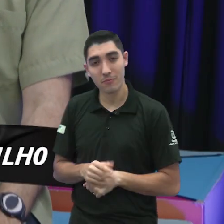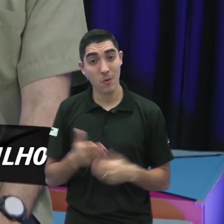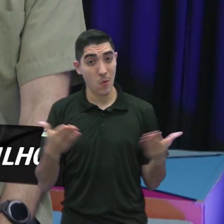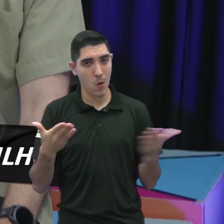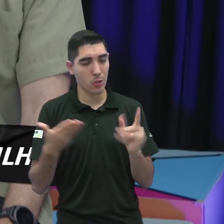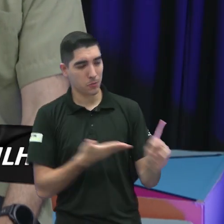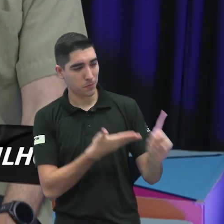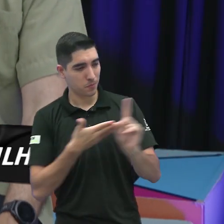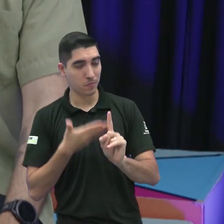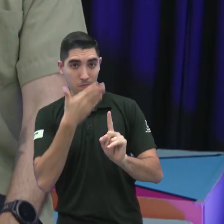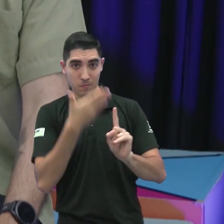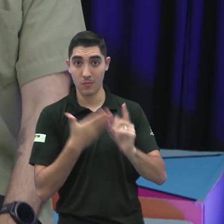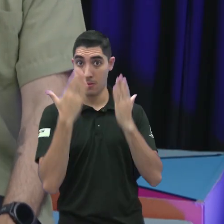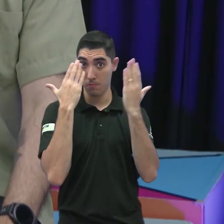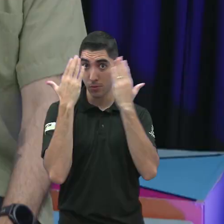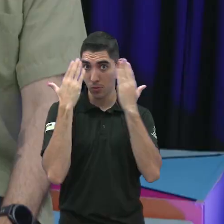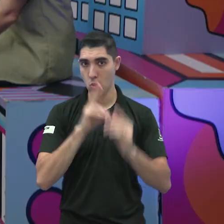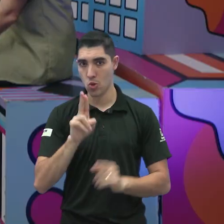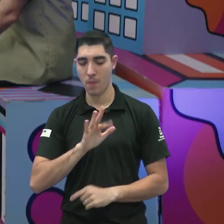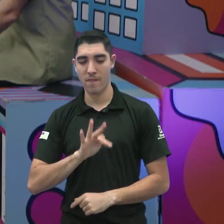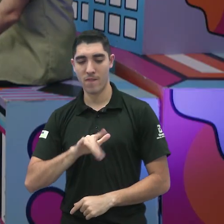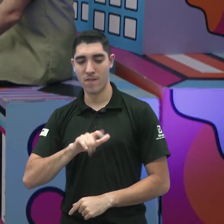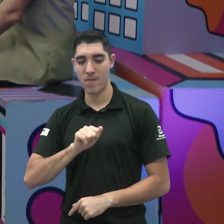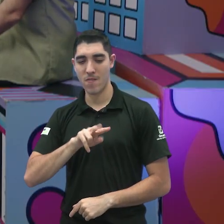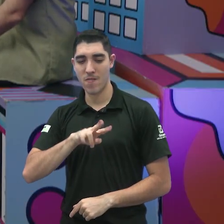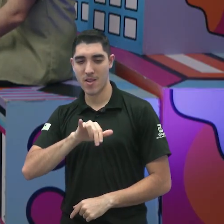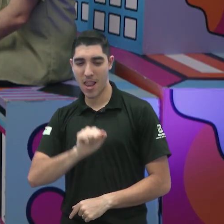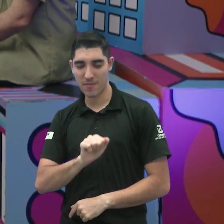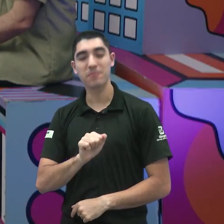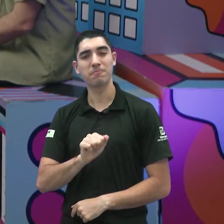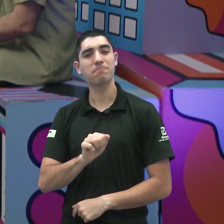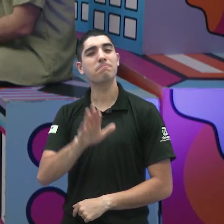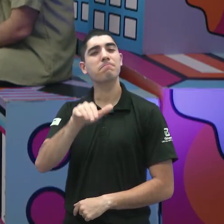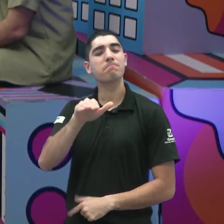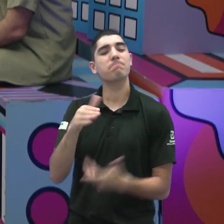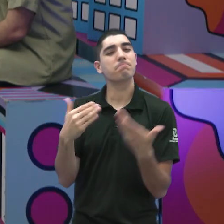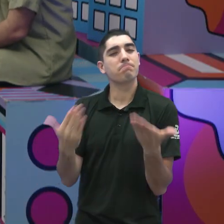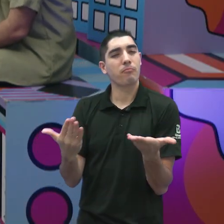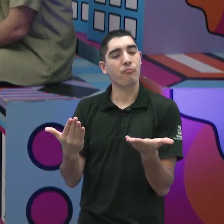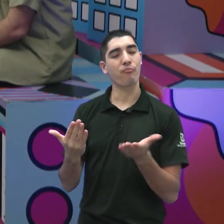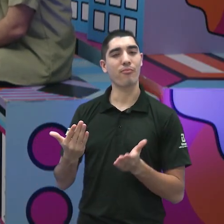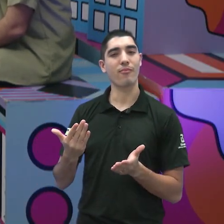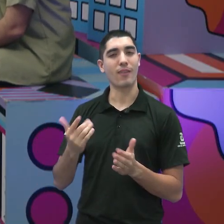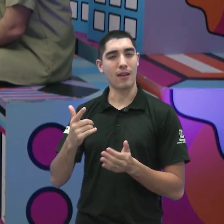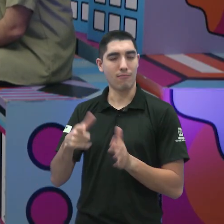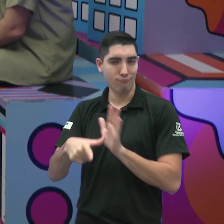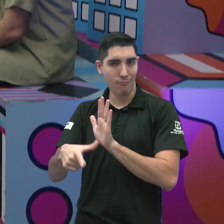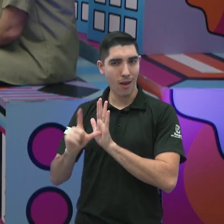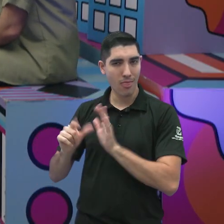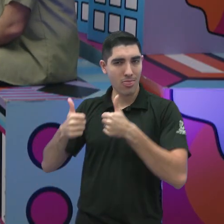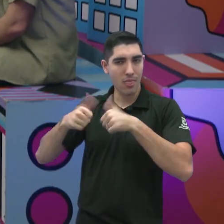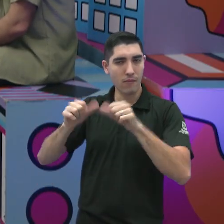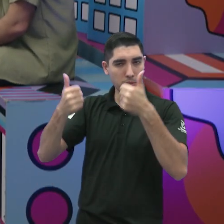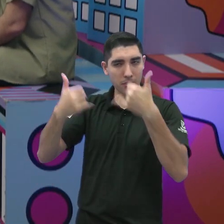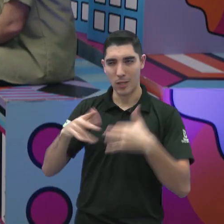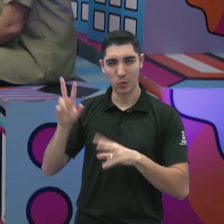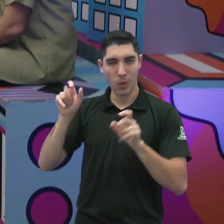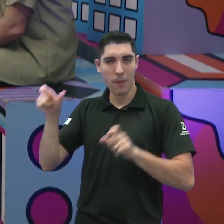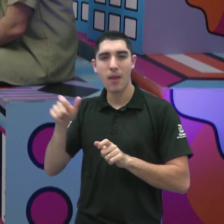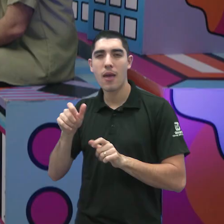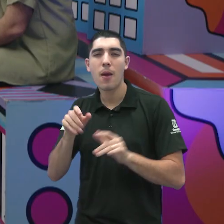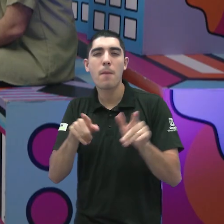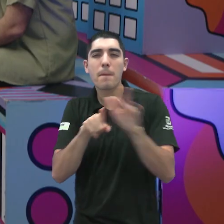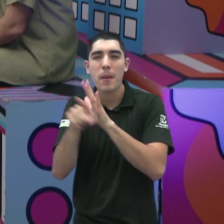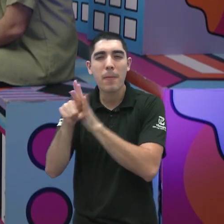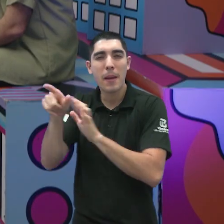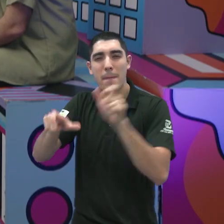estamos recebendo hoje a psicóloga Flávia Viana. Flávia, a gente puxando um pouquinho, né, sobre o que a gente assistiu no Tá na Rua, no bloco